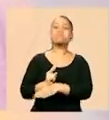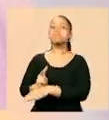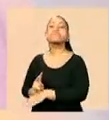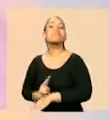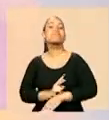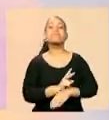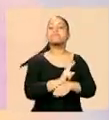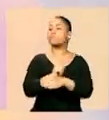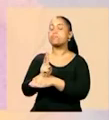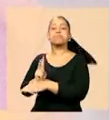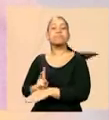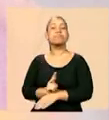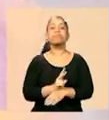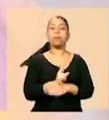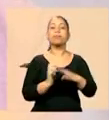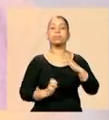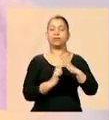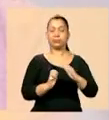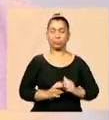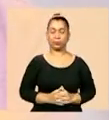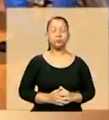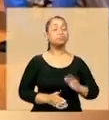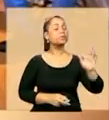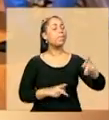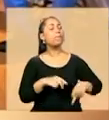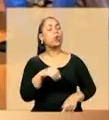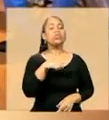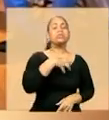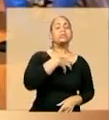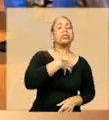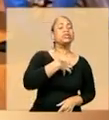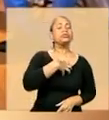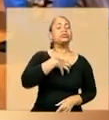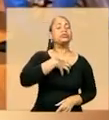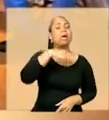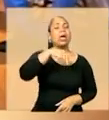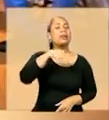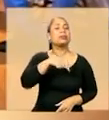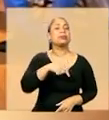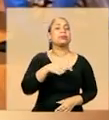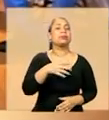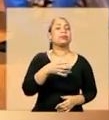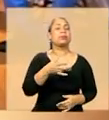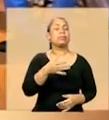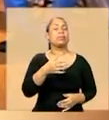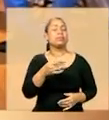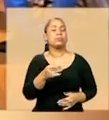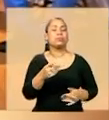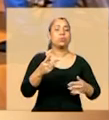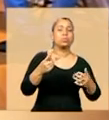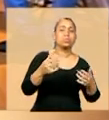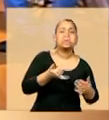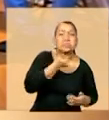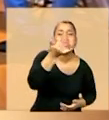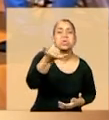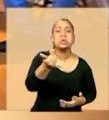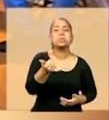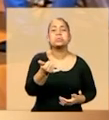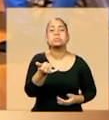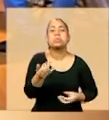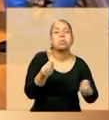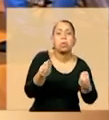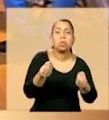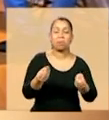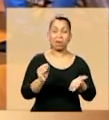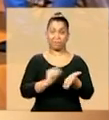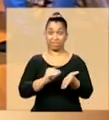meio campo nas empresas menores. Ô Paulo, o que você sente no mercado quando a gente fala nos acidentes? Quais são as causas?